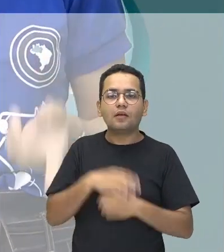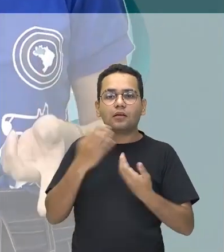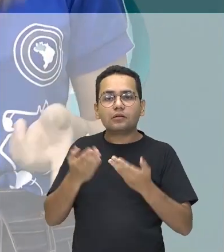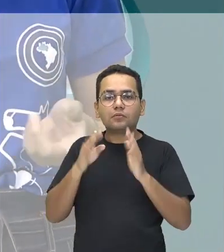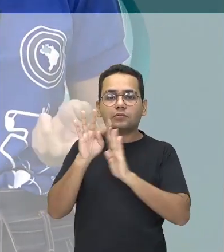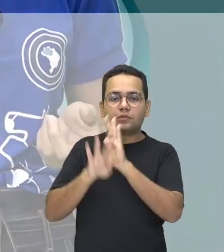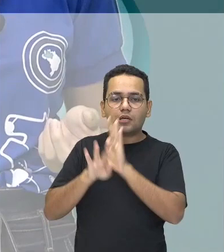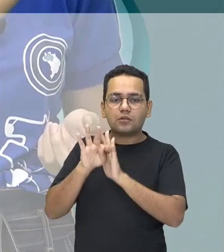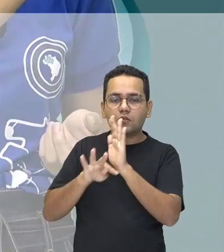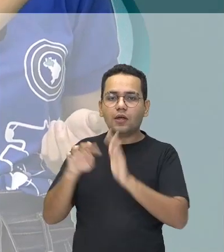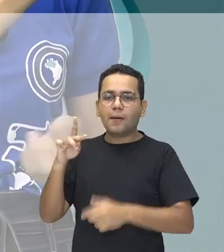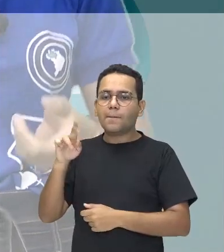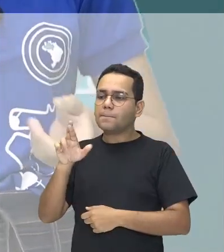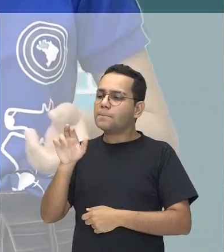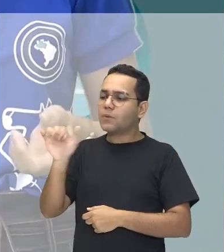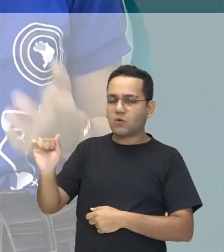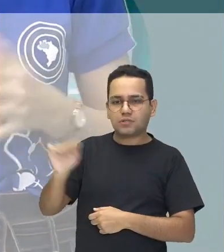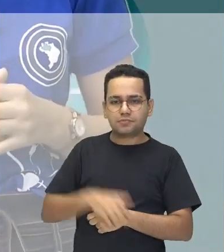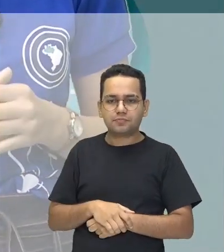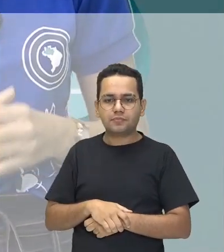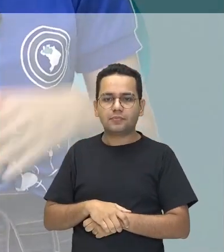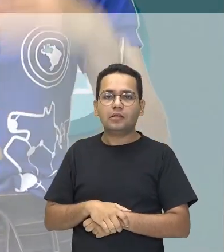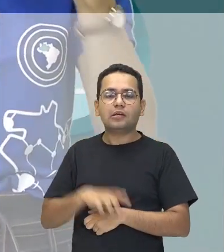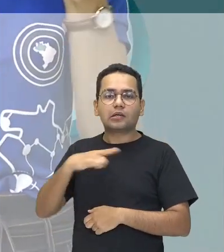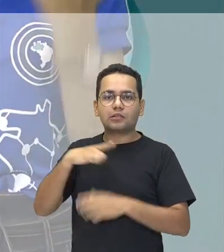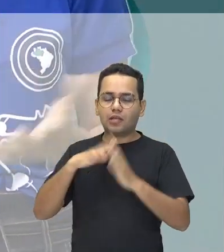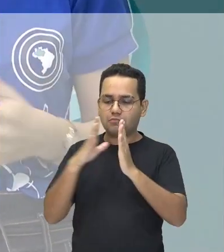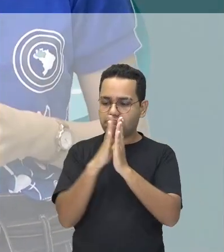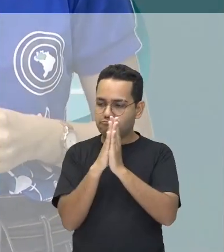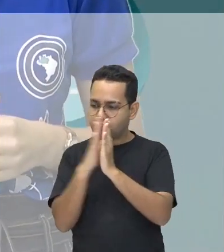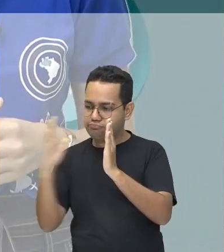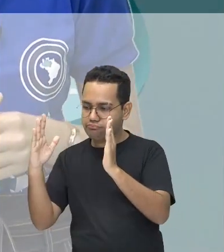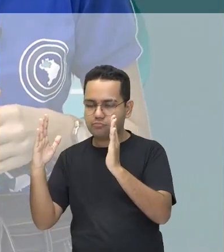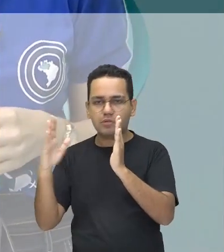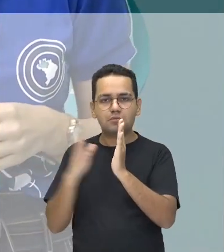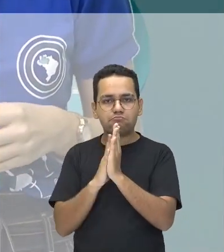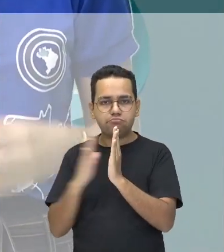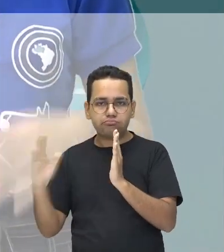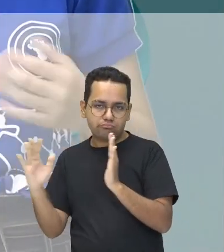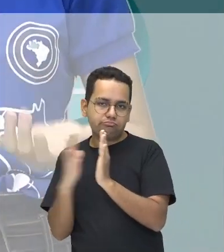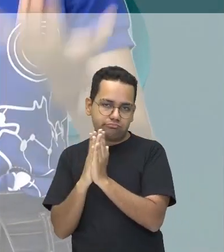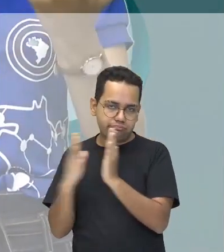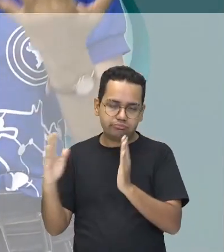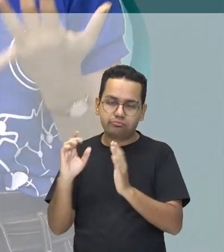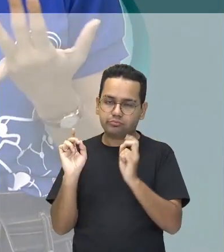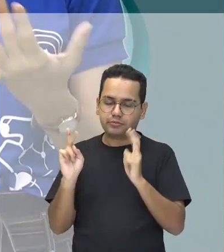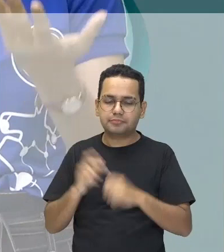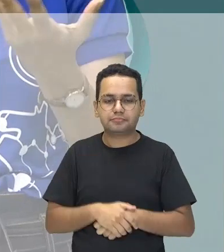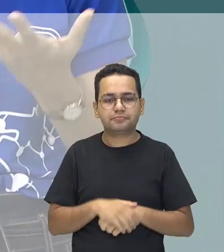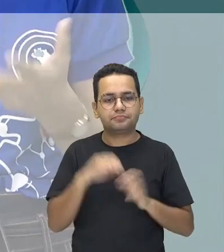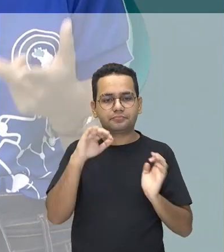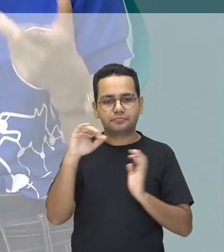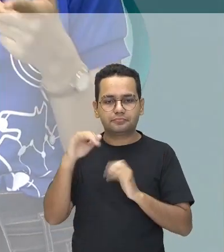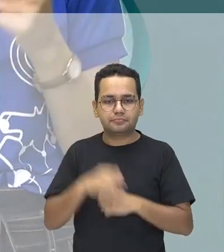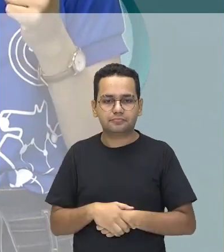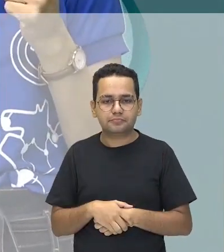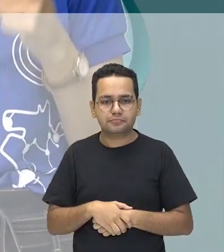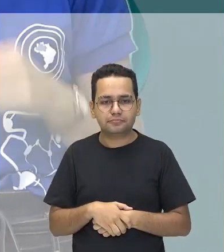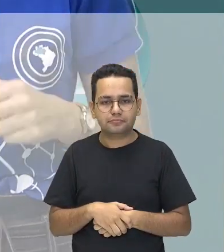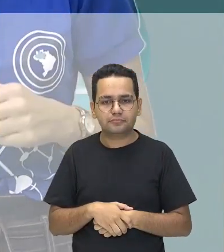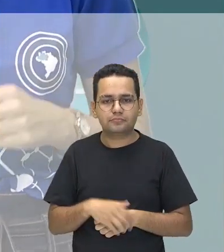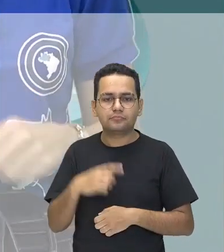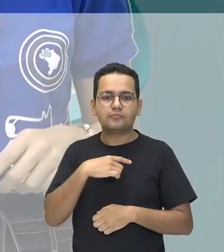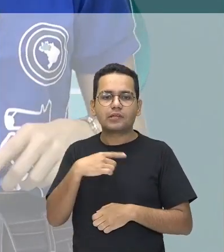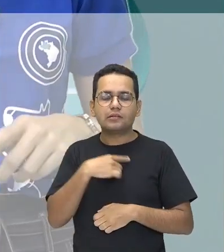era um texto em prosa, que começava ali e ia até o fim. Depois nós vimos os gêneros literários, que são épico, dramático e